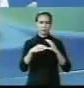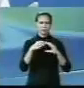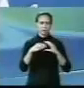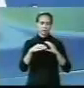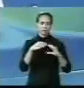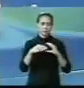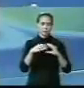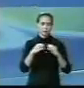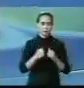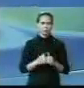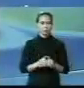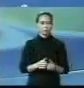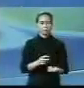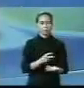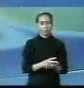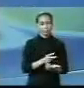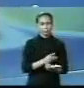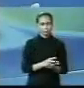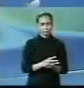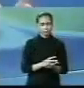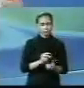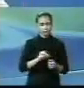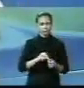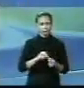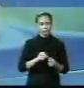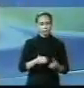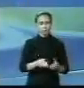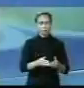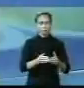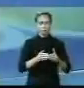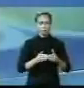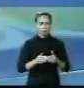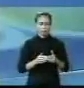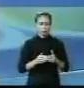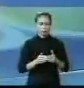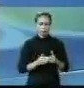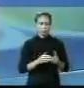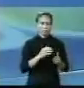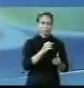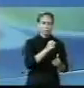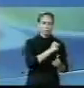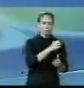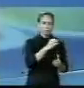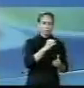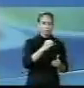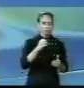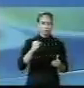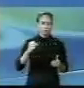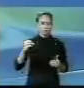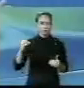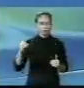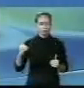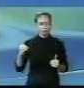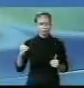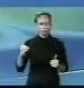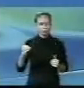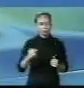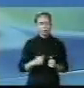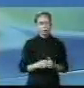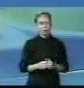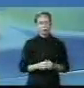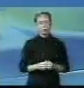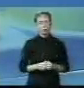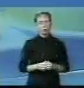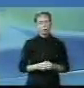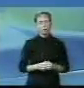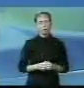faça requisição, por exemplo, de uma porta 8080, geralmente utilizado para HTTP também, né?